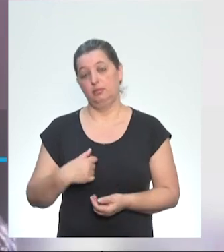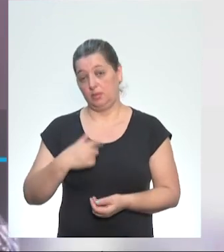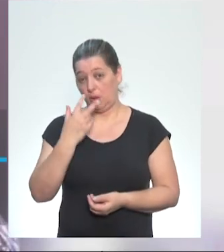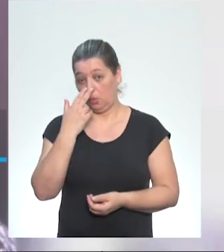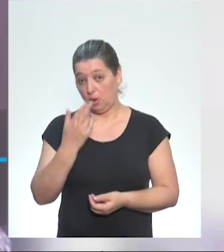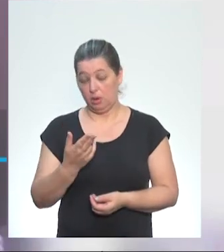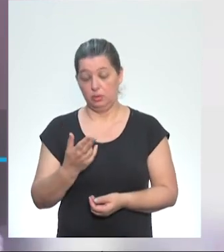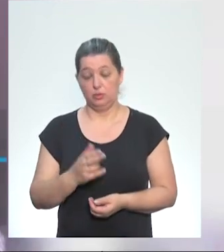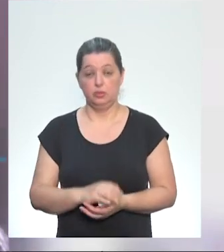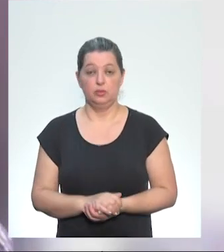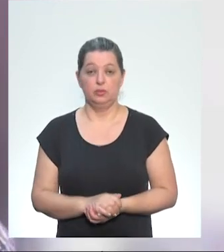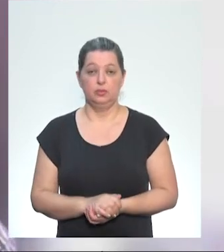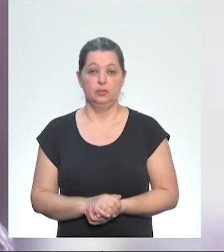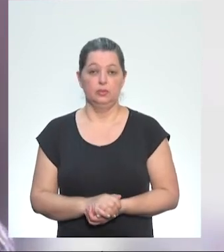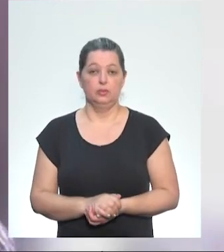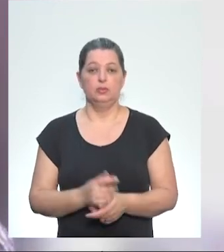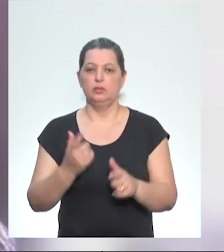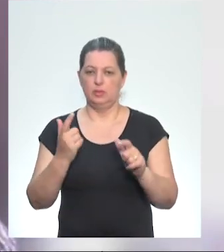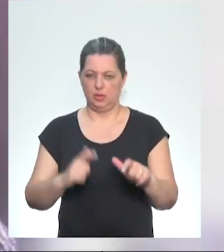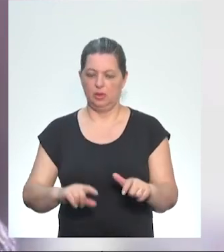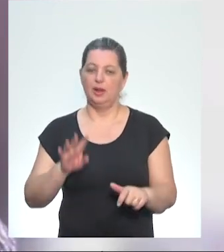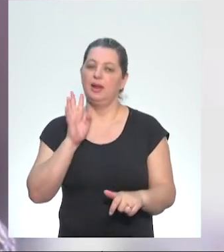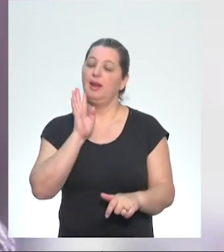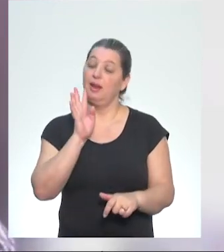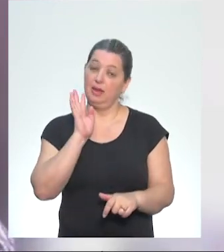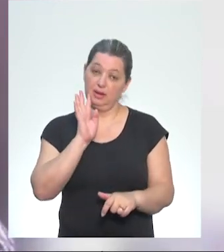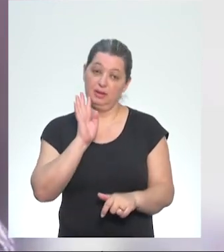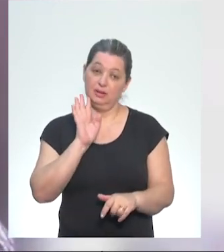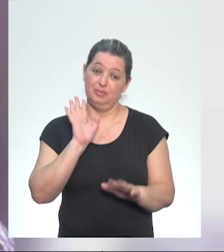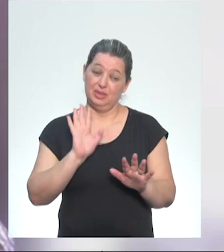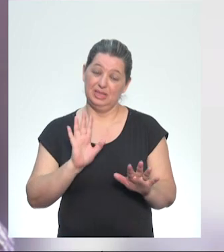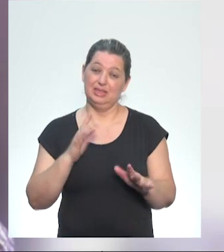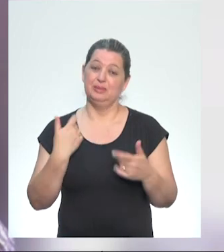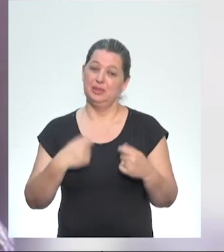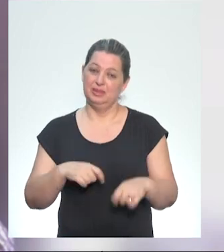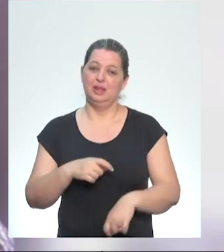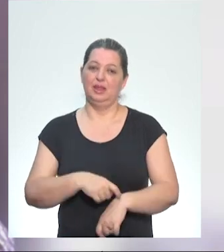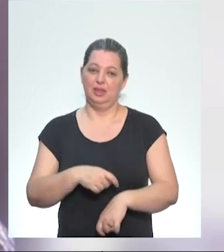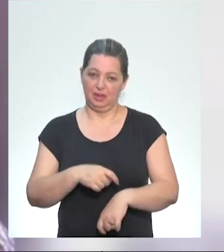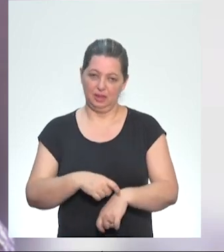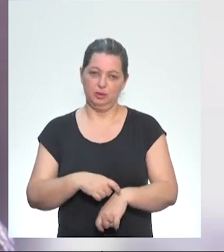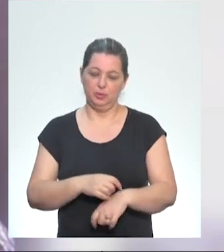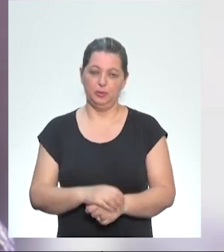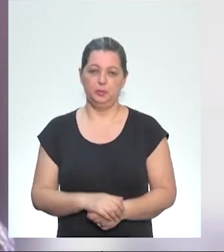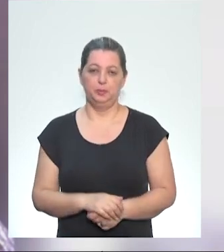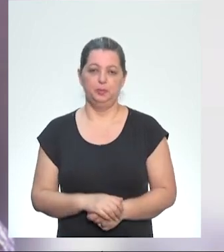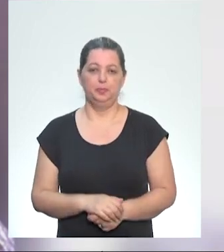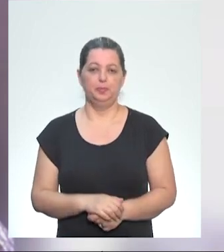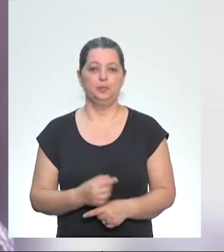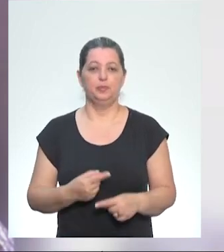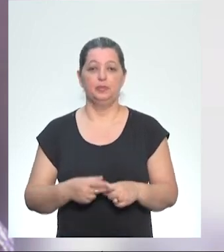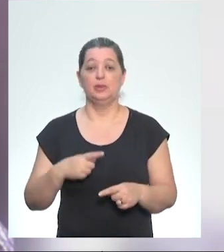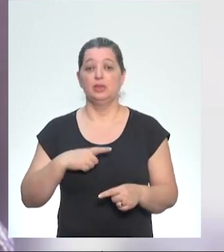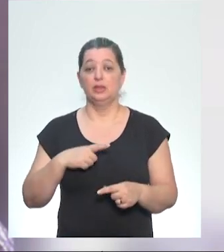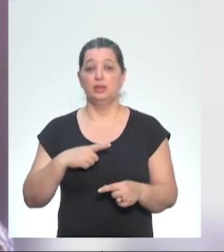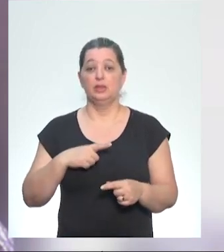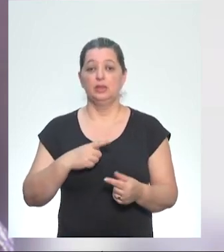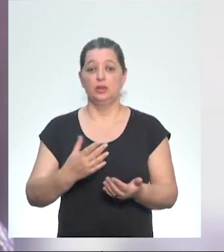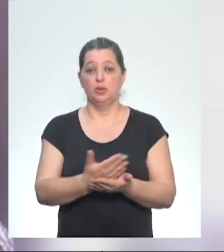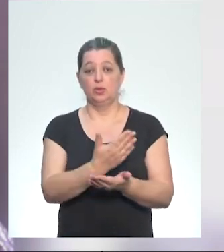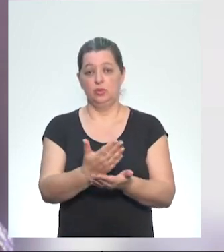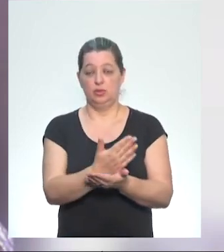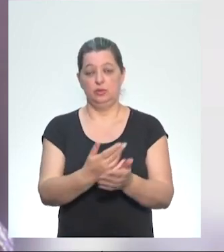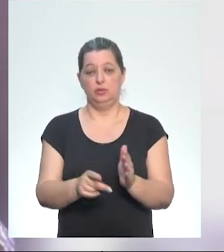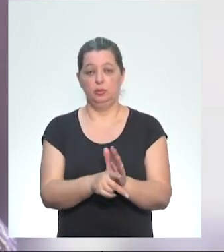acho que um lugar bem bacana, mas assim, vocês têm que ter tempo. A gente tem os livros feitos aí para